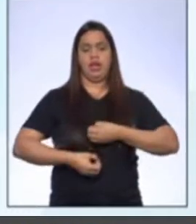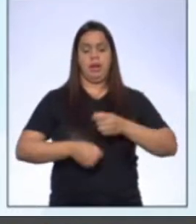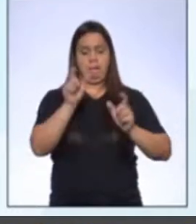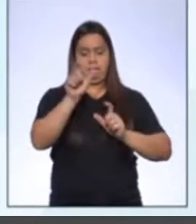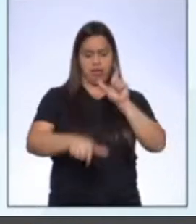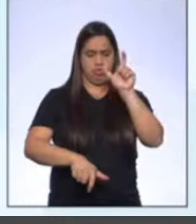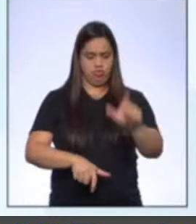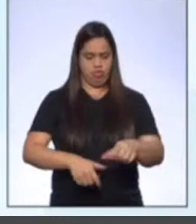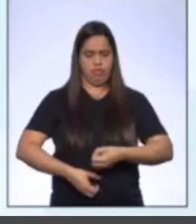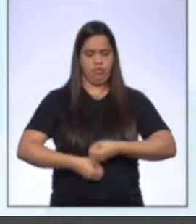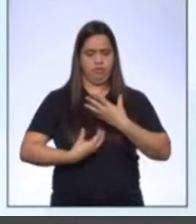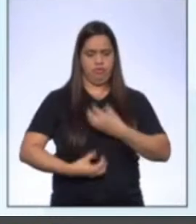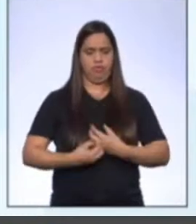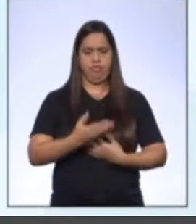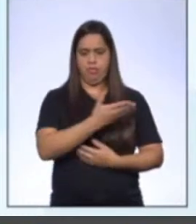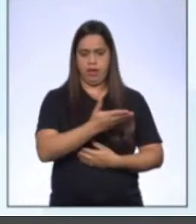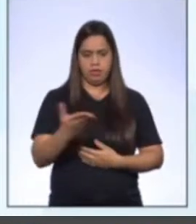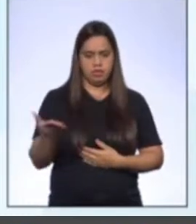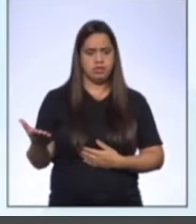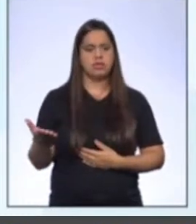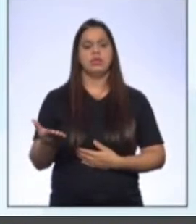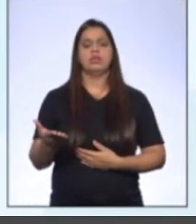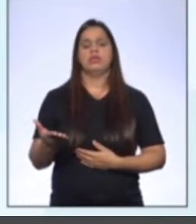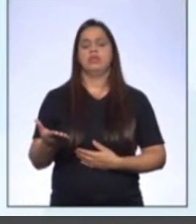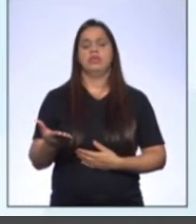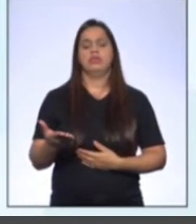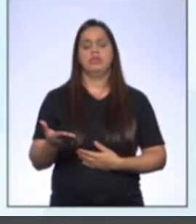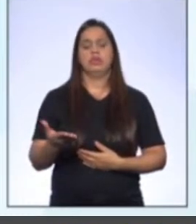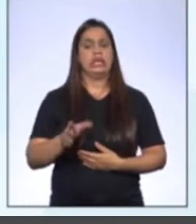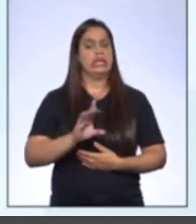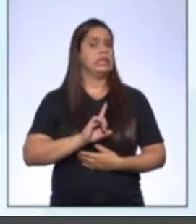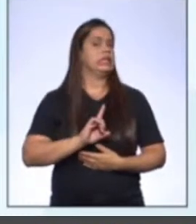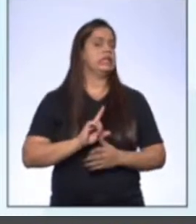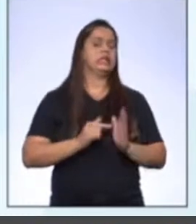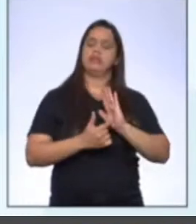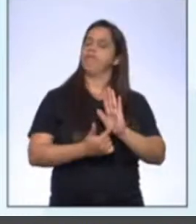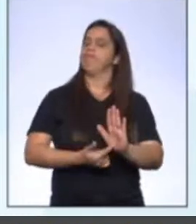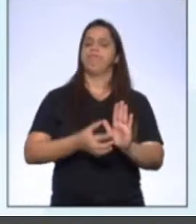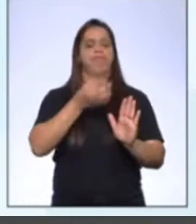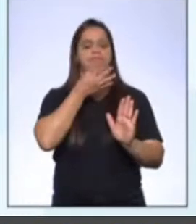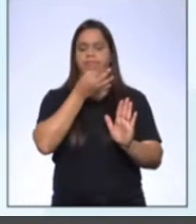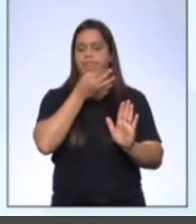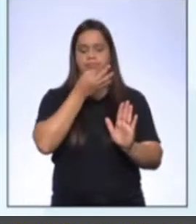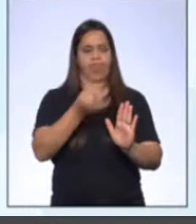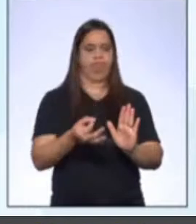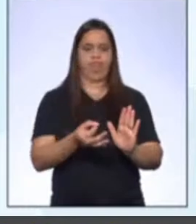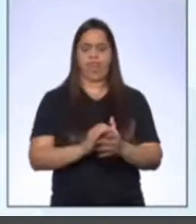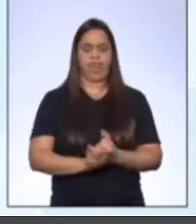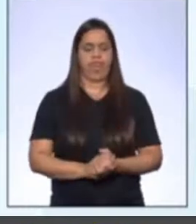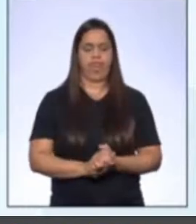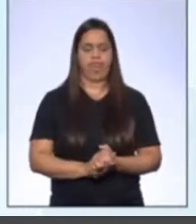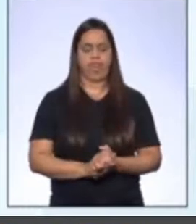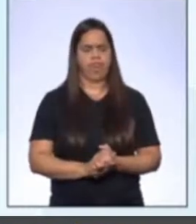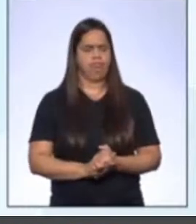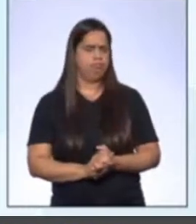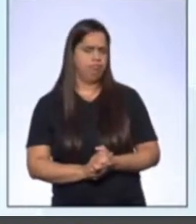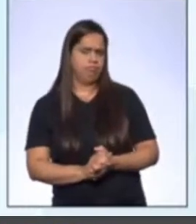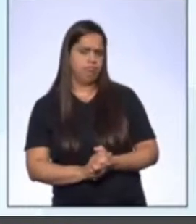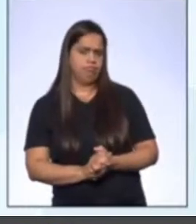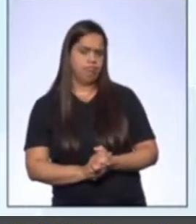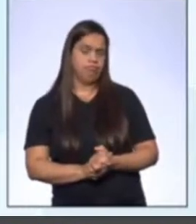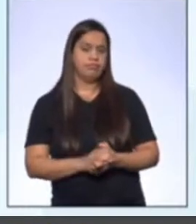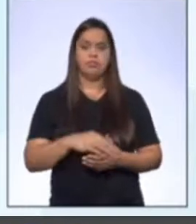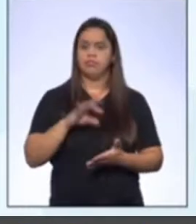das pessoas, geralmente sem apresentar opinião. Ora,